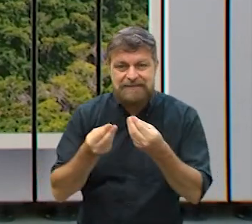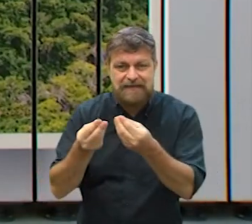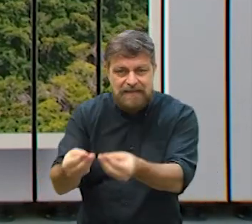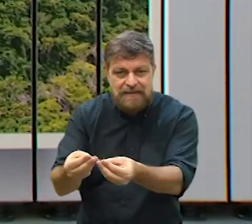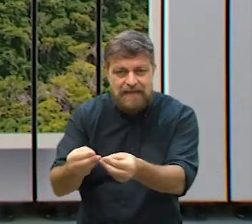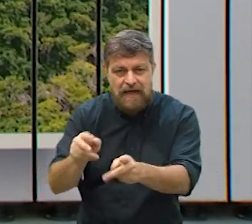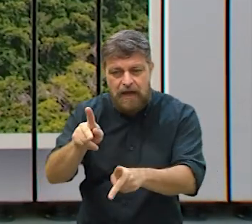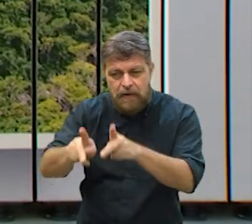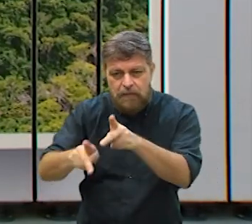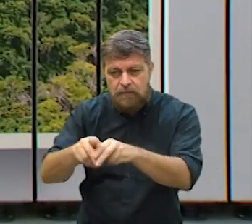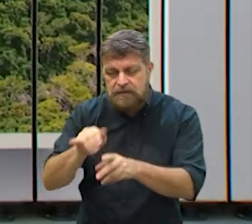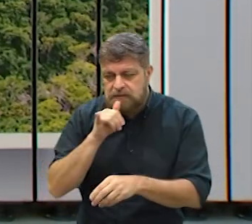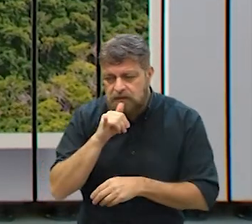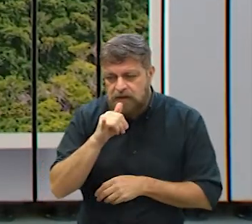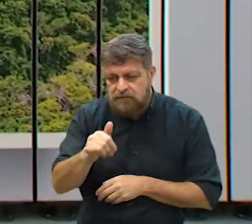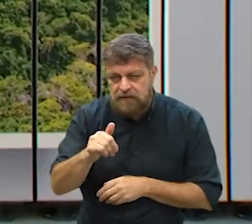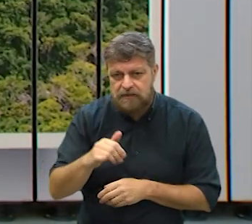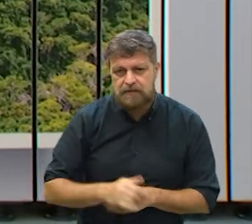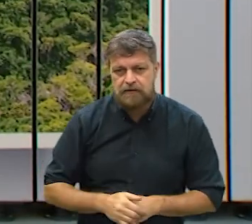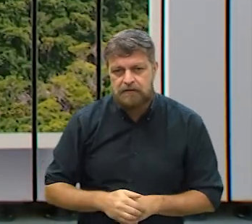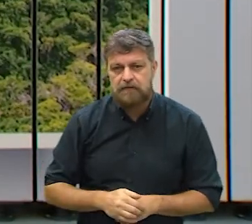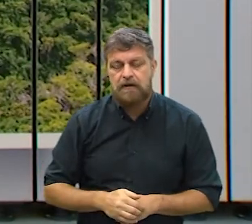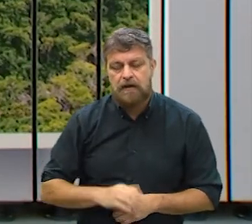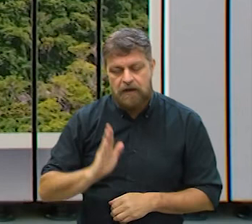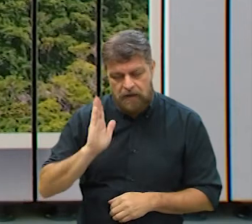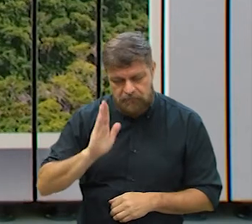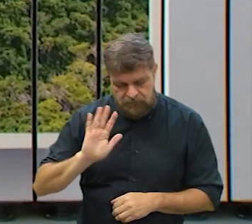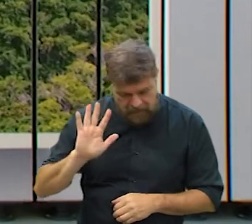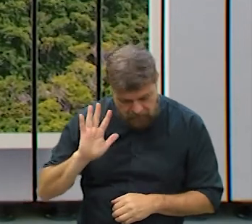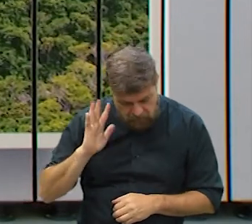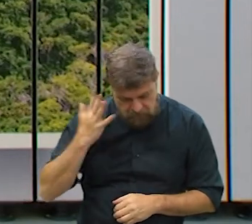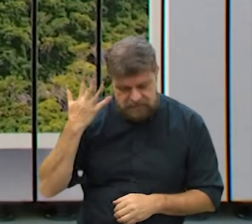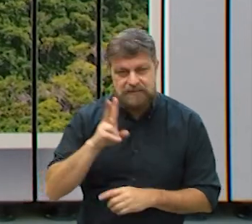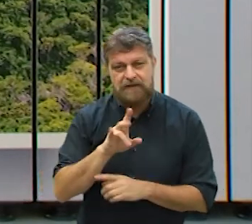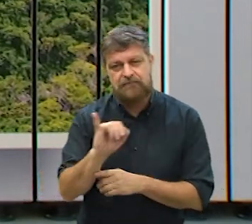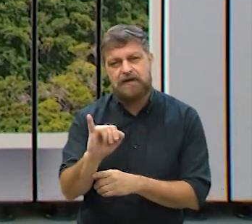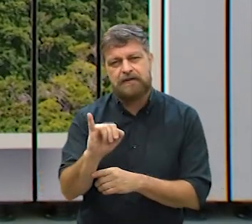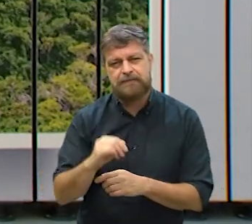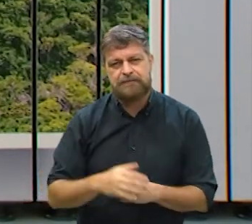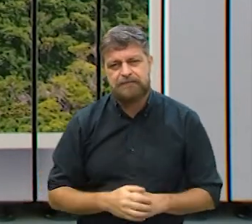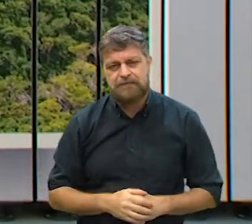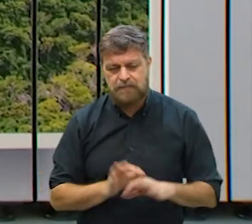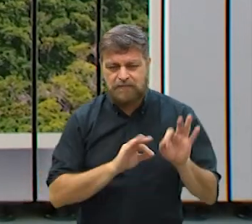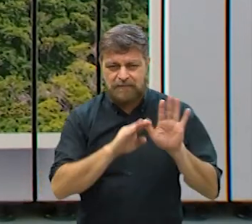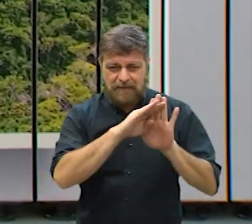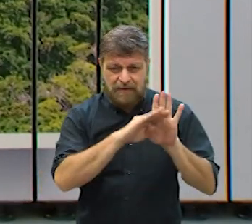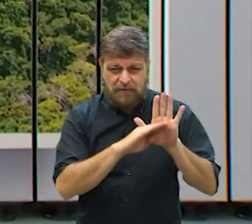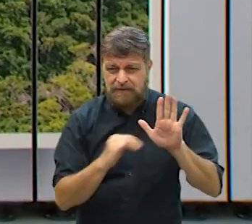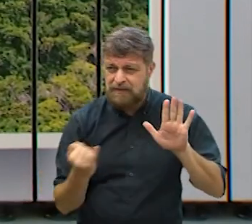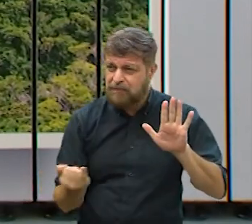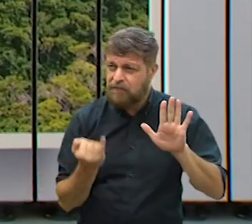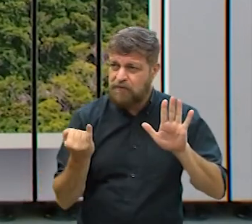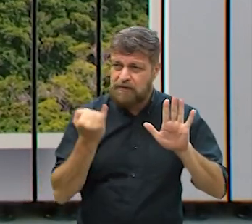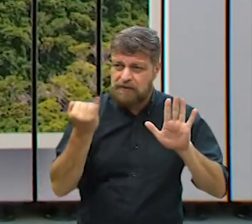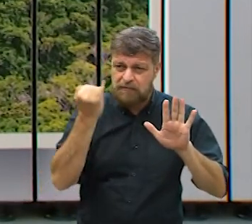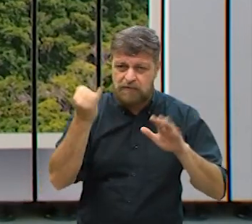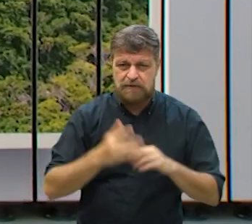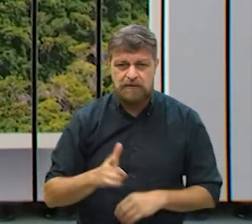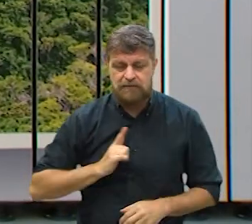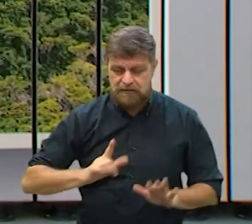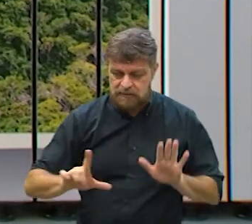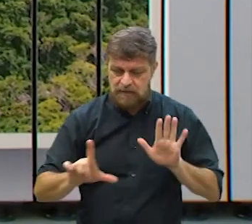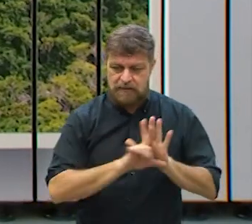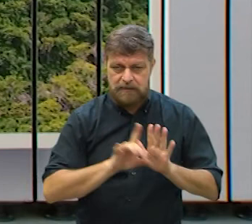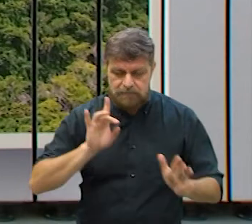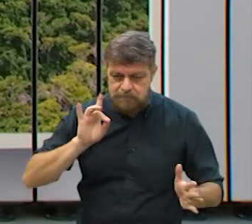Nós temos que dizer a eles, a coisa vai acontecer. Esse projeto é muito importante, vai tornar-se lei, se